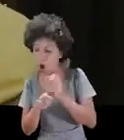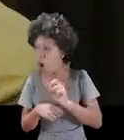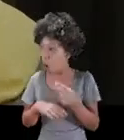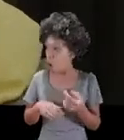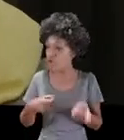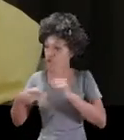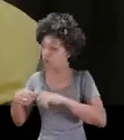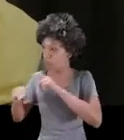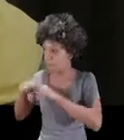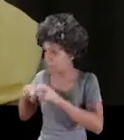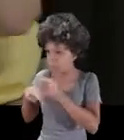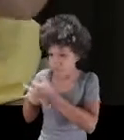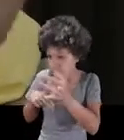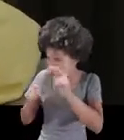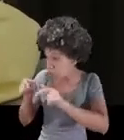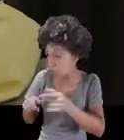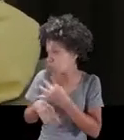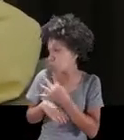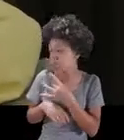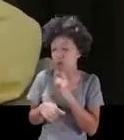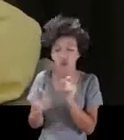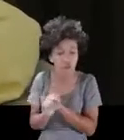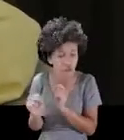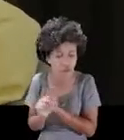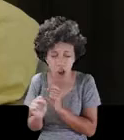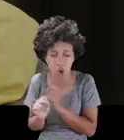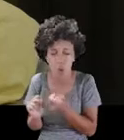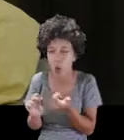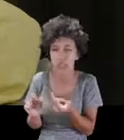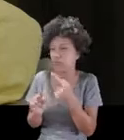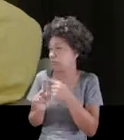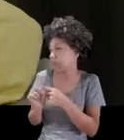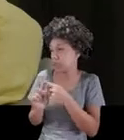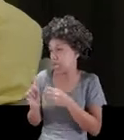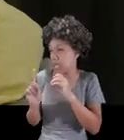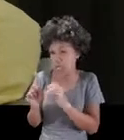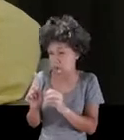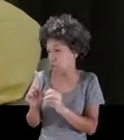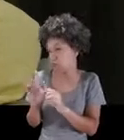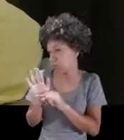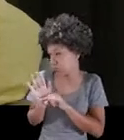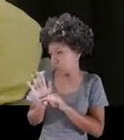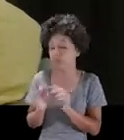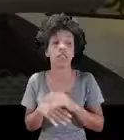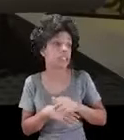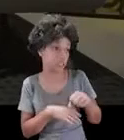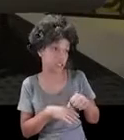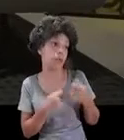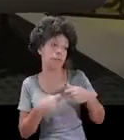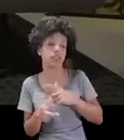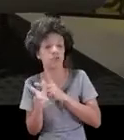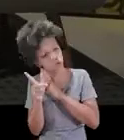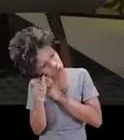para o metrô lá uma brigo com uma série de pessoas que ele não conhece não é de quase não Zero Grau dependendo do